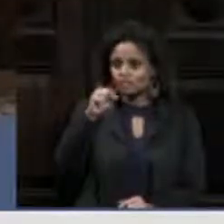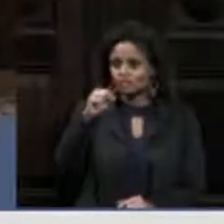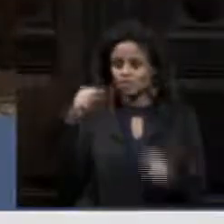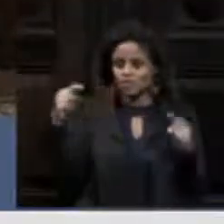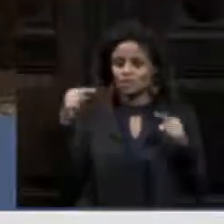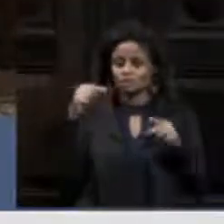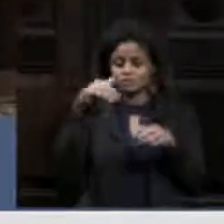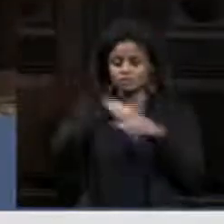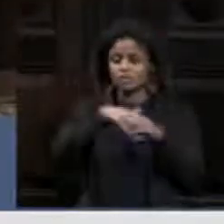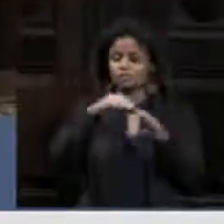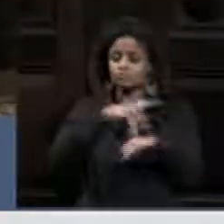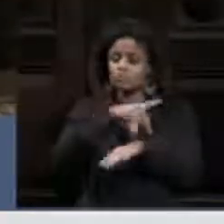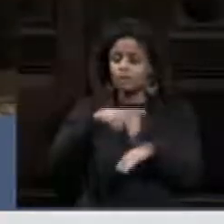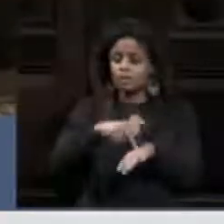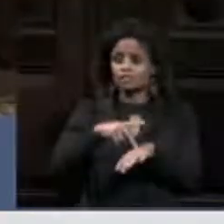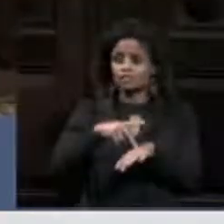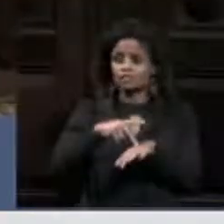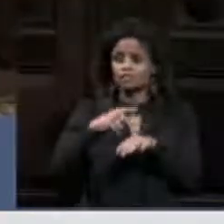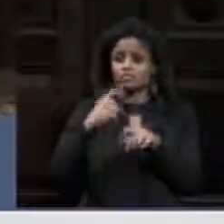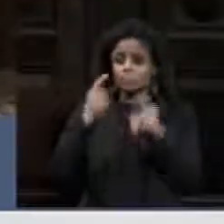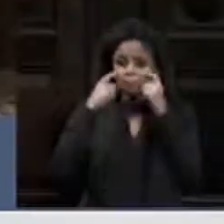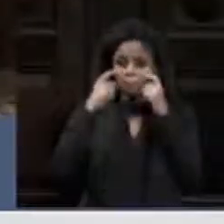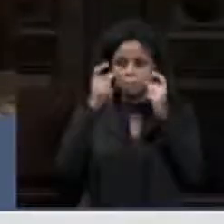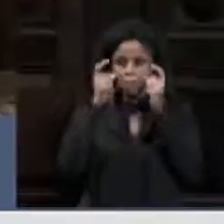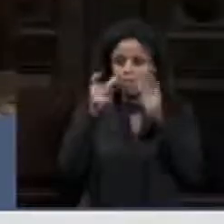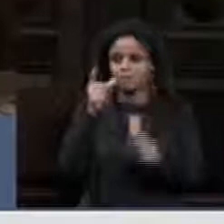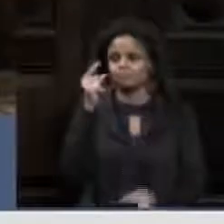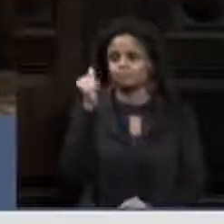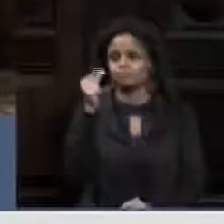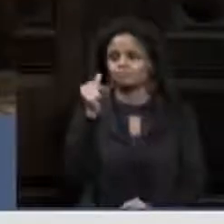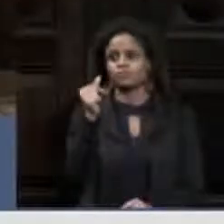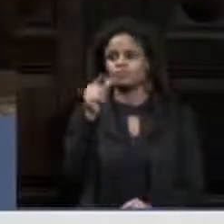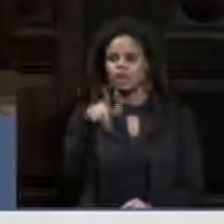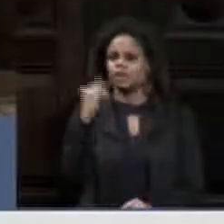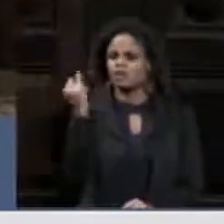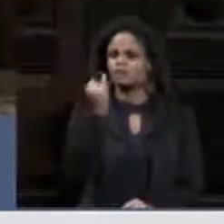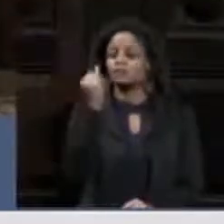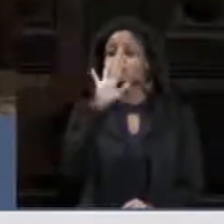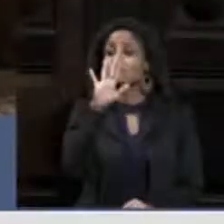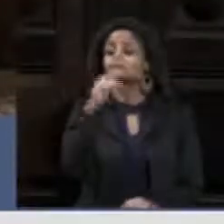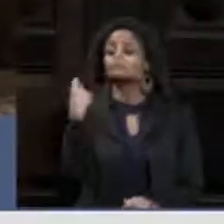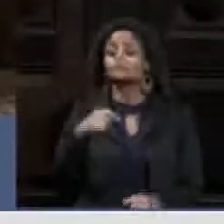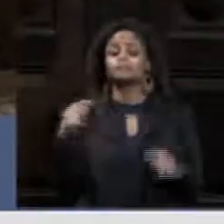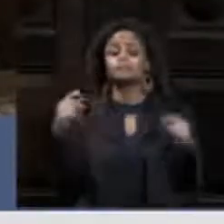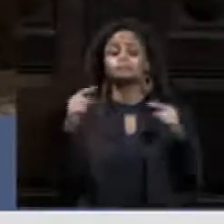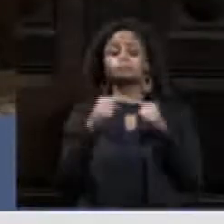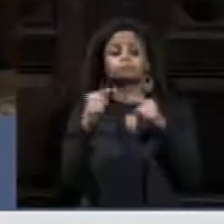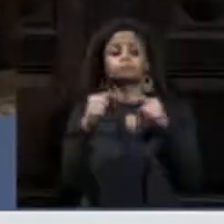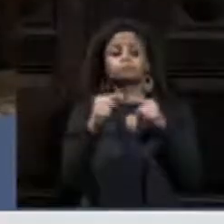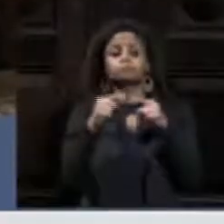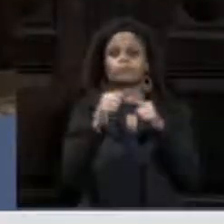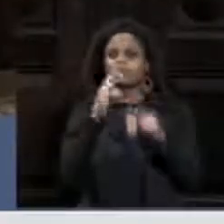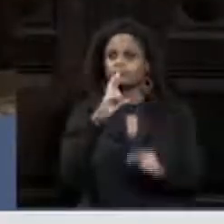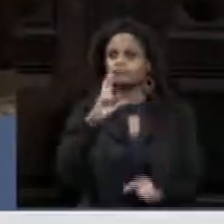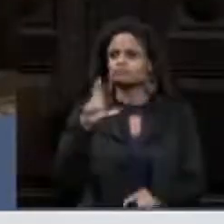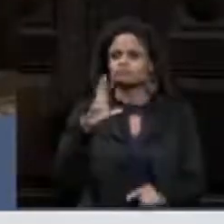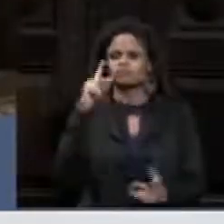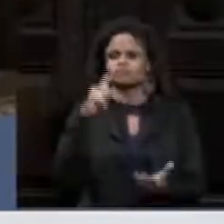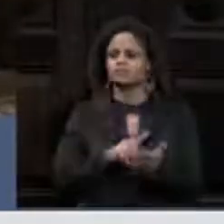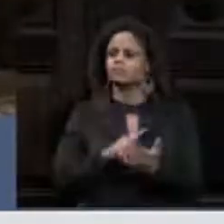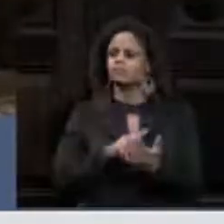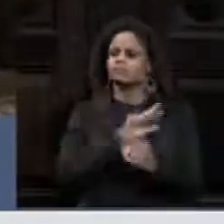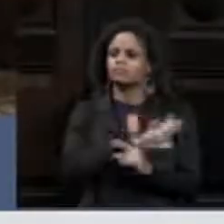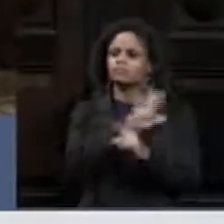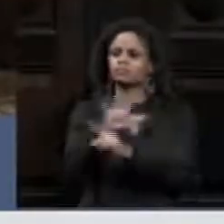ela é importante, mas tem que estar associada, né, a respostas concretas para a